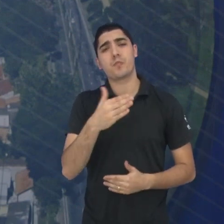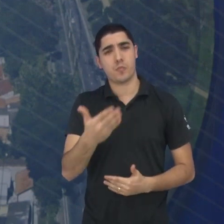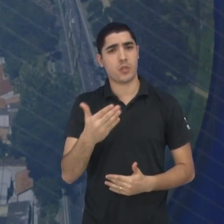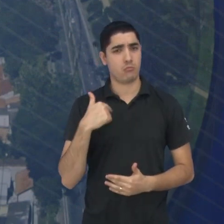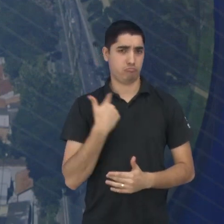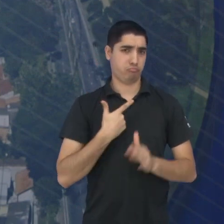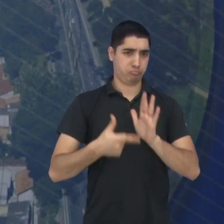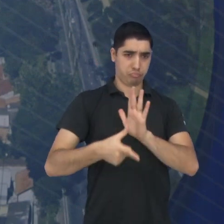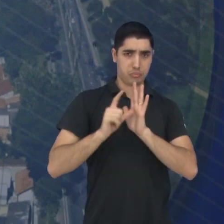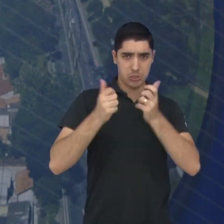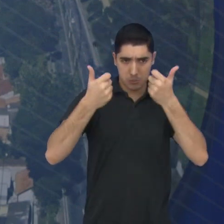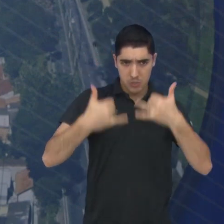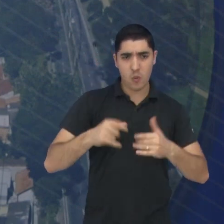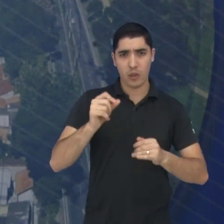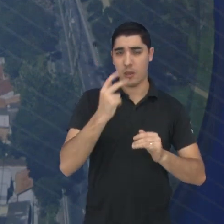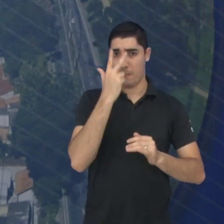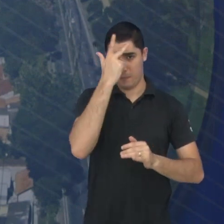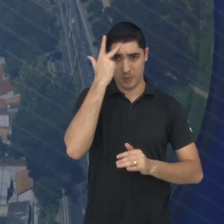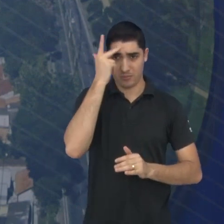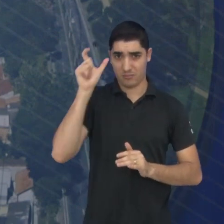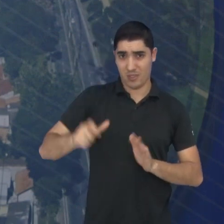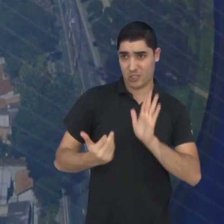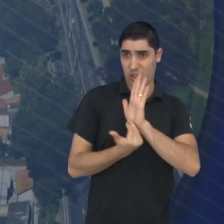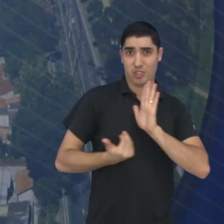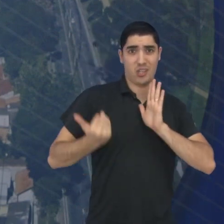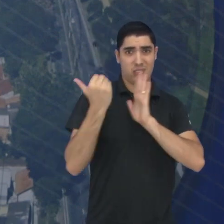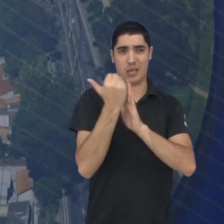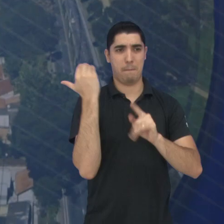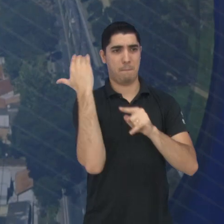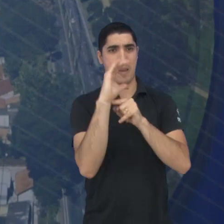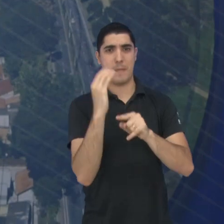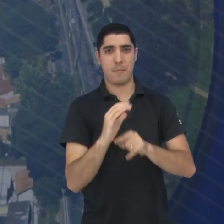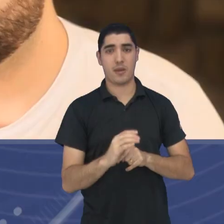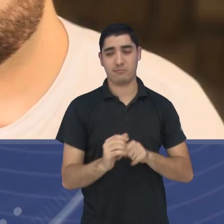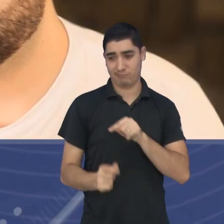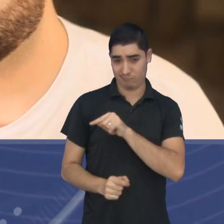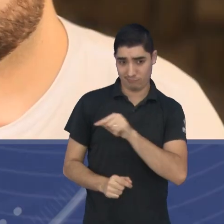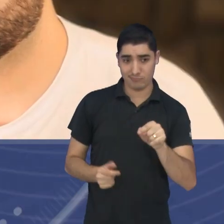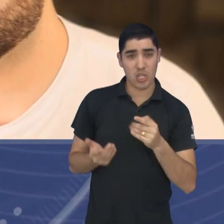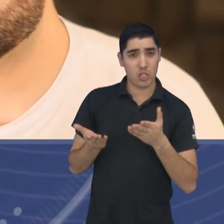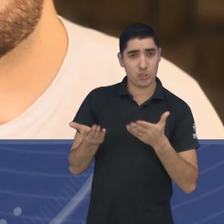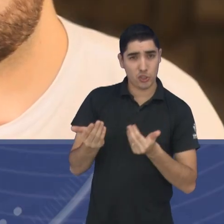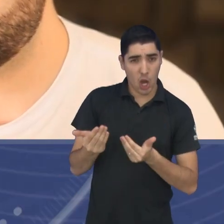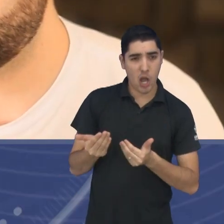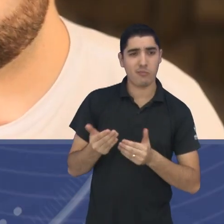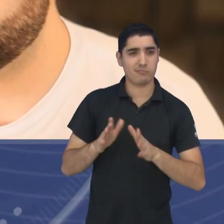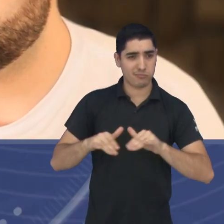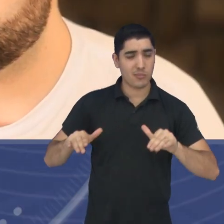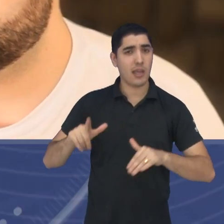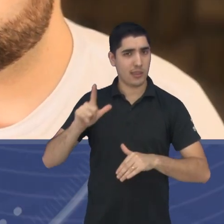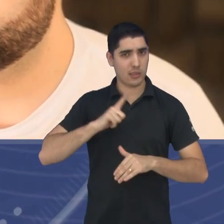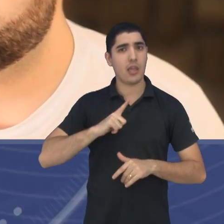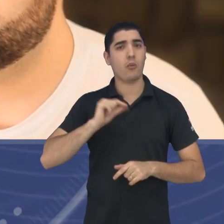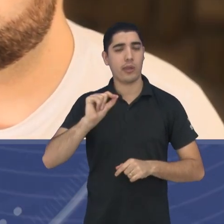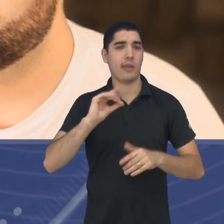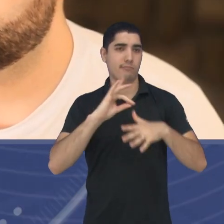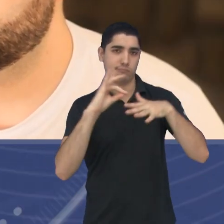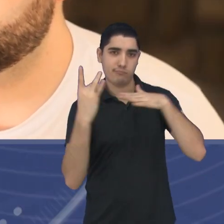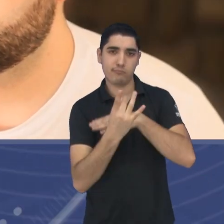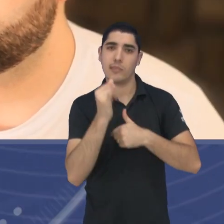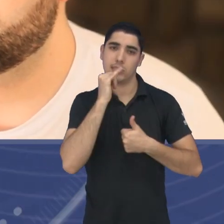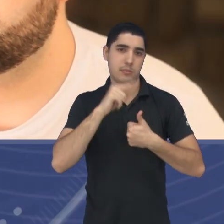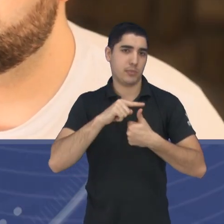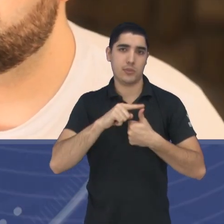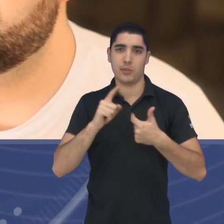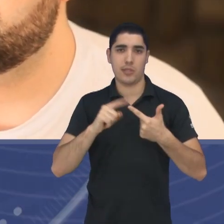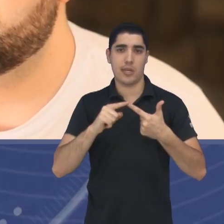a superexposição, né, e essa geração nova também com demasiadas ferramentas, redes sociais, TikTok,